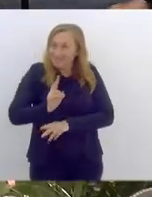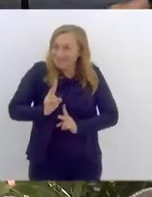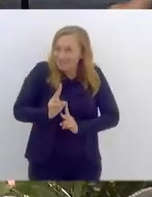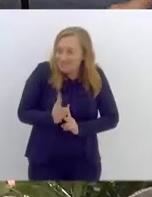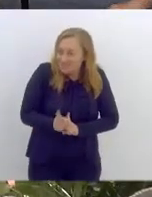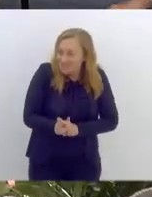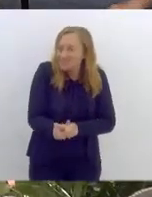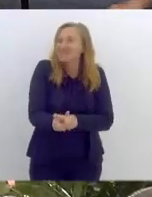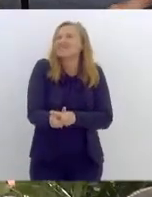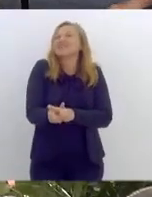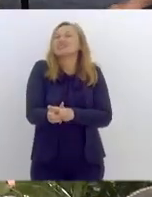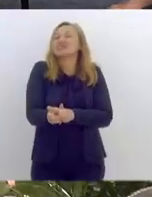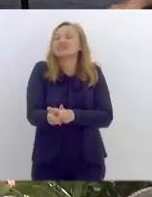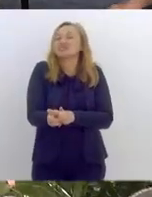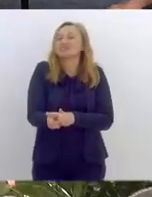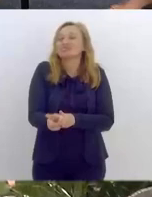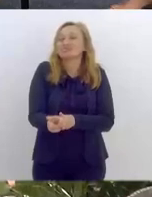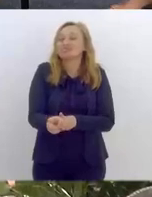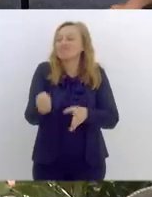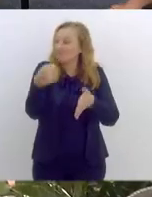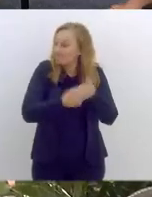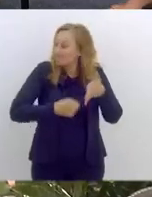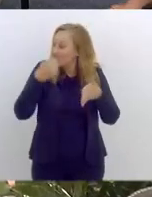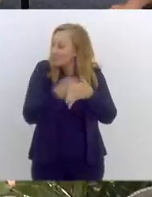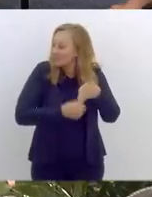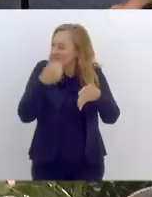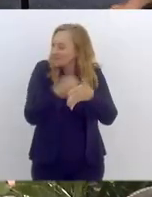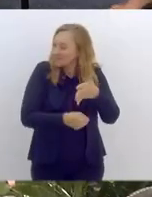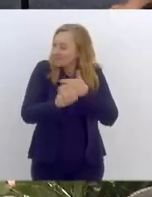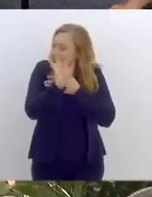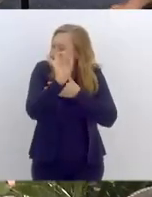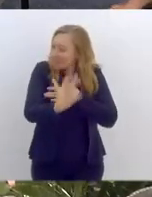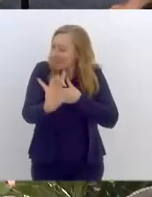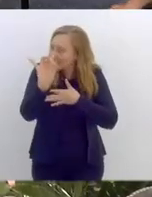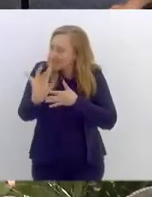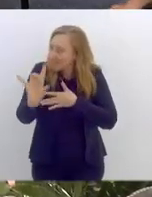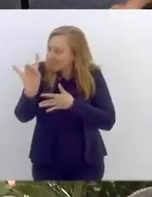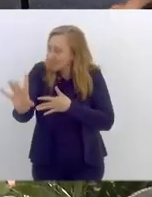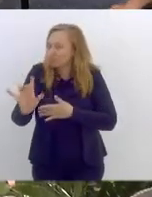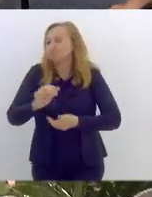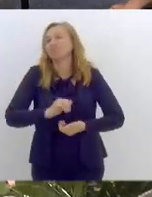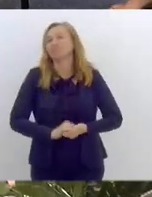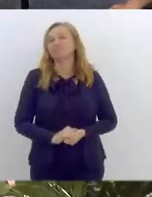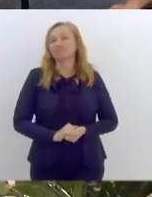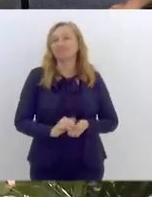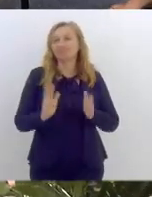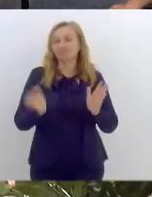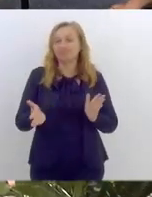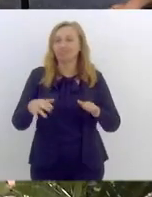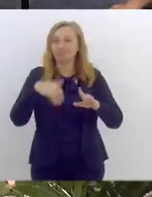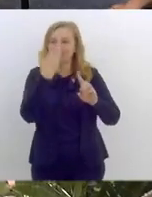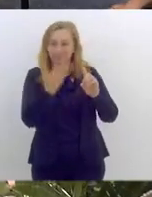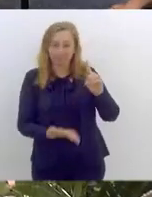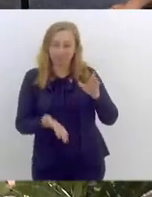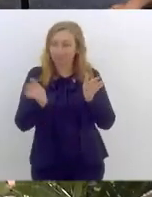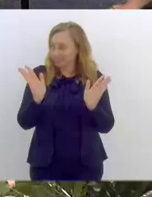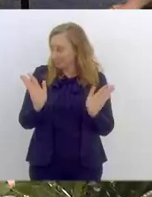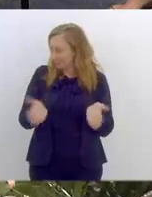nas mesmas trincheiras de luta de cada um e de cada uma que hoje homenageamos